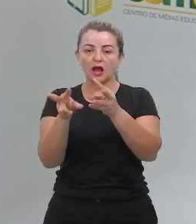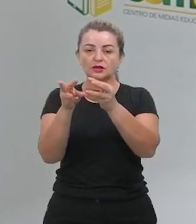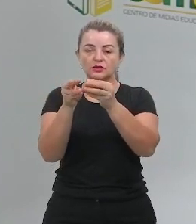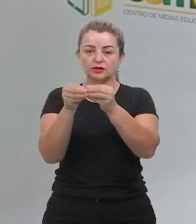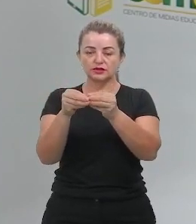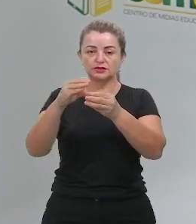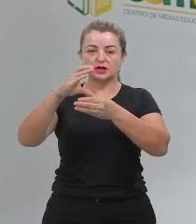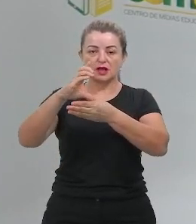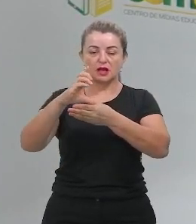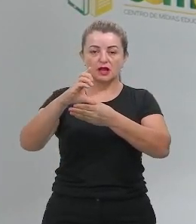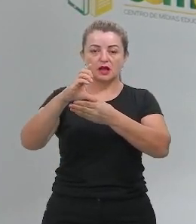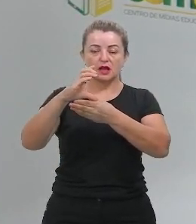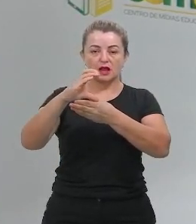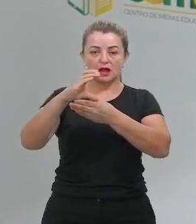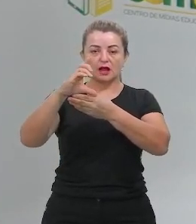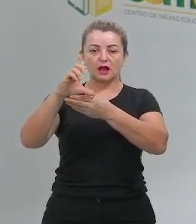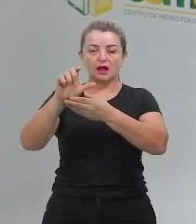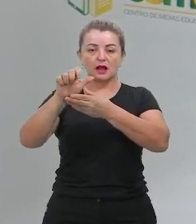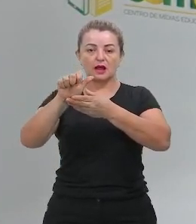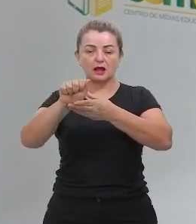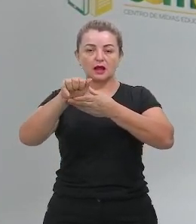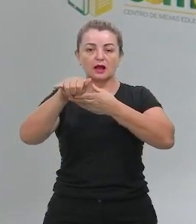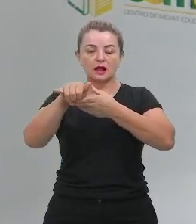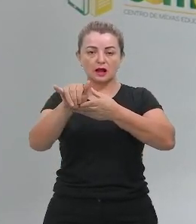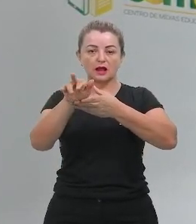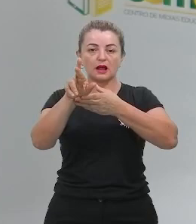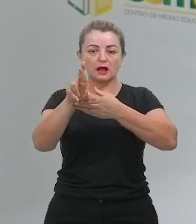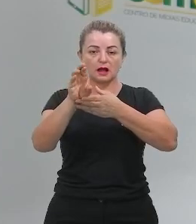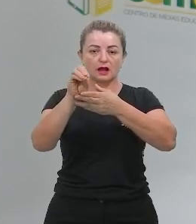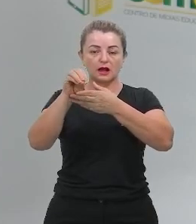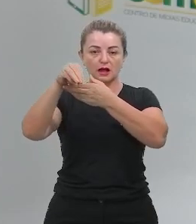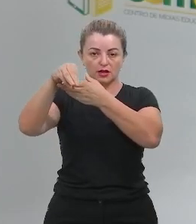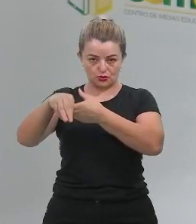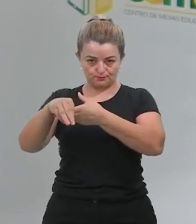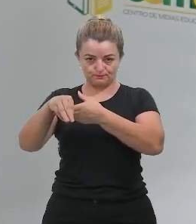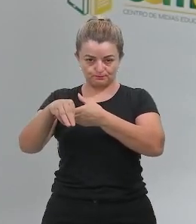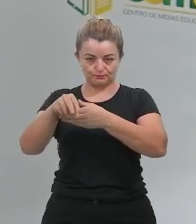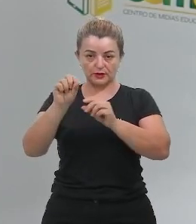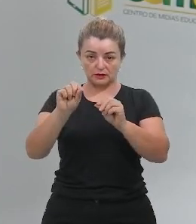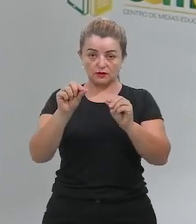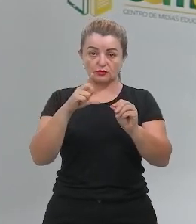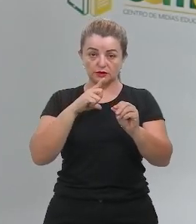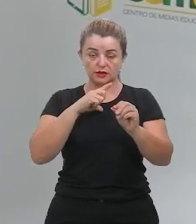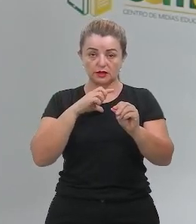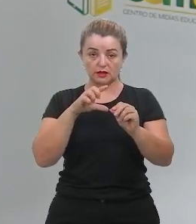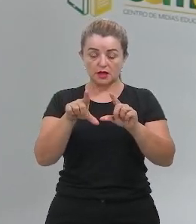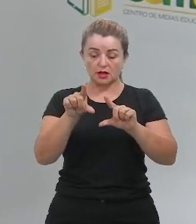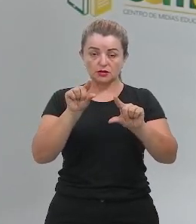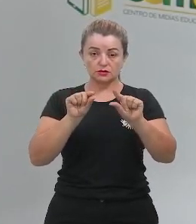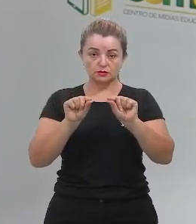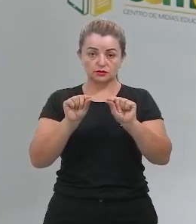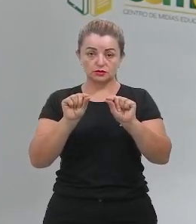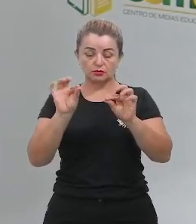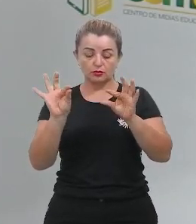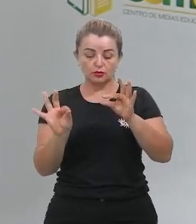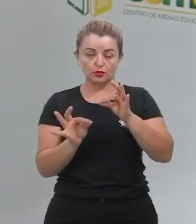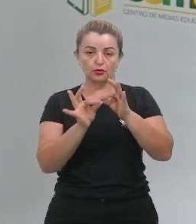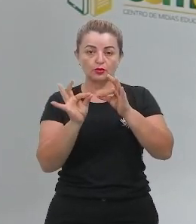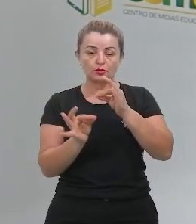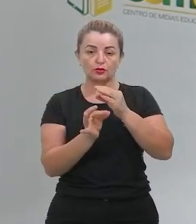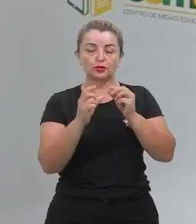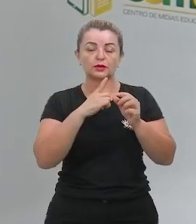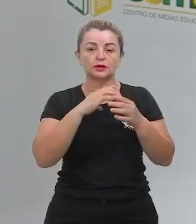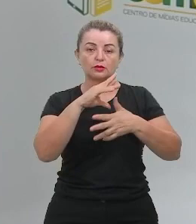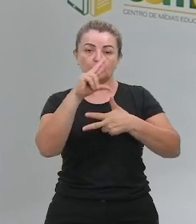Clairaut. Então a gente vai estabelecer 3 pontos cruciais nessa questão. Primeiro, quando a gente tem a ideia do